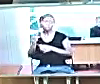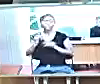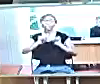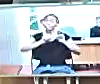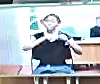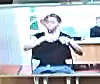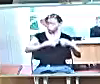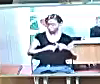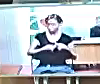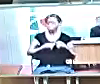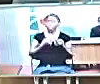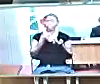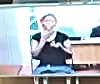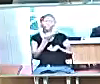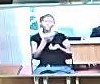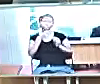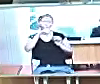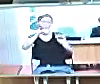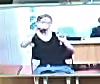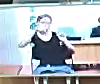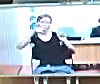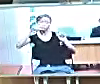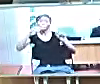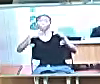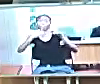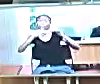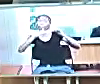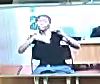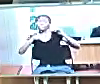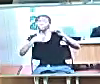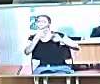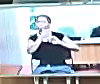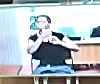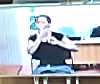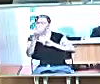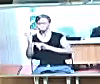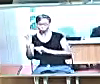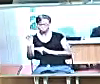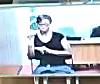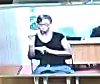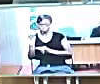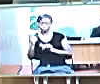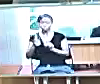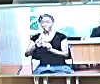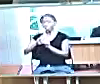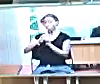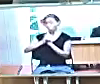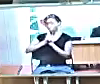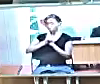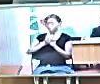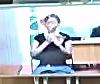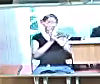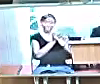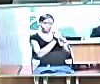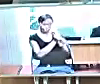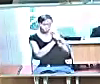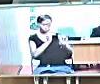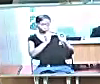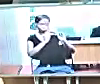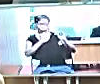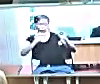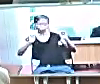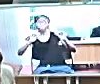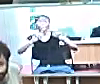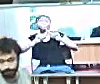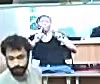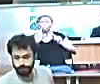e esse dado tem que estar abaixo de 200 essa relação de de consolidada por receita corrente líquida só que esse não é o